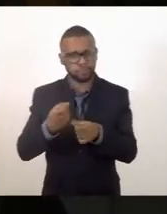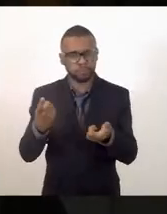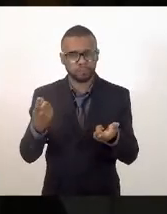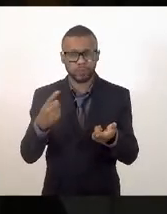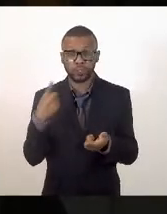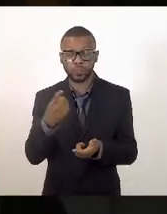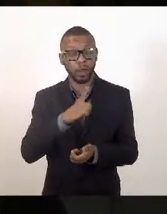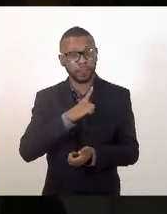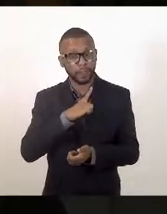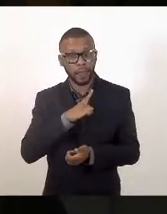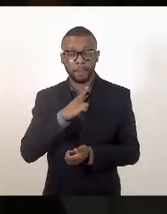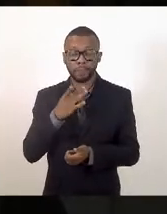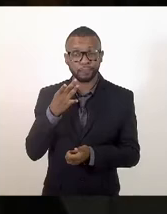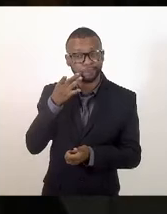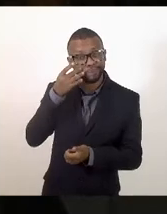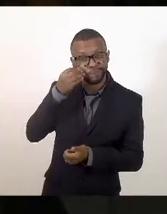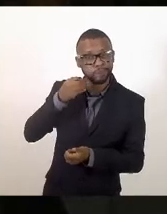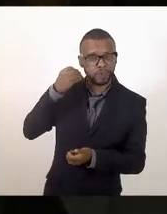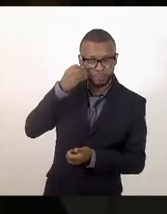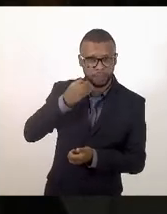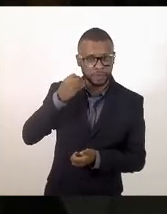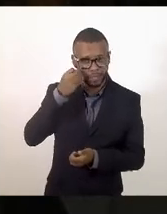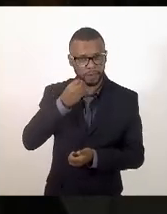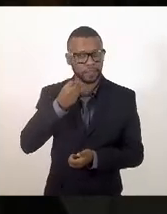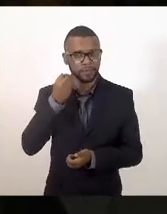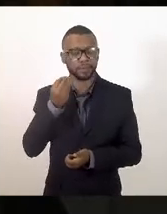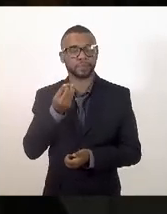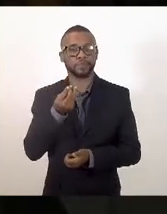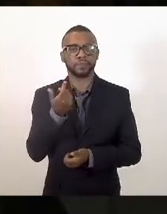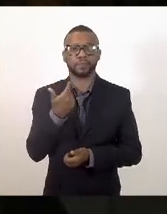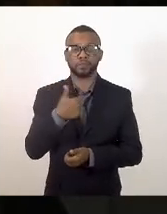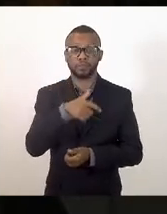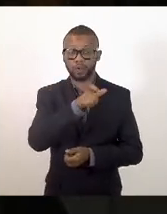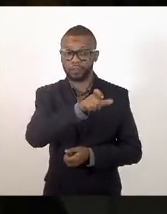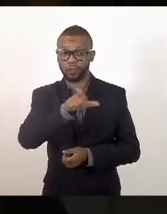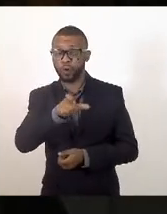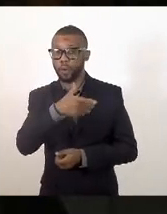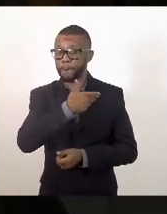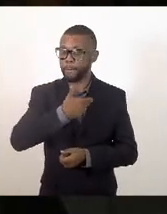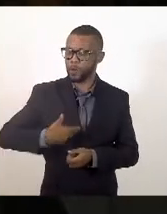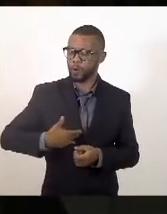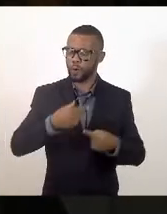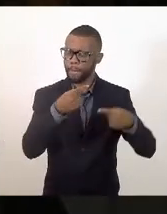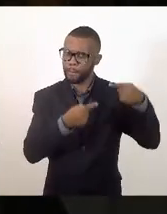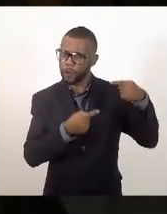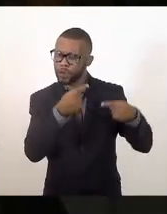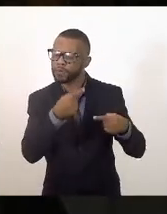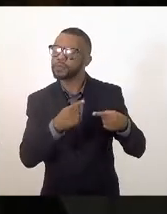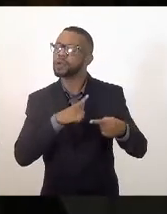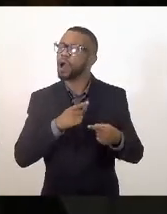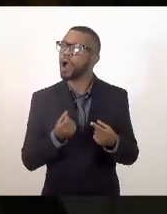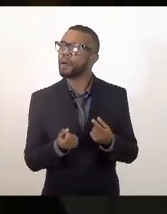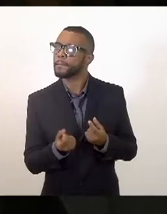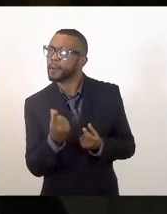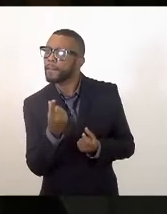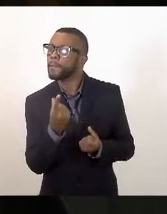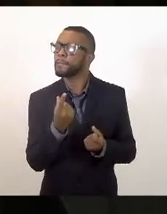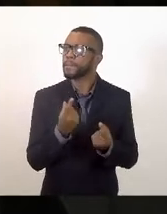nós temos vivido. Quando os homens públicos, com as exceções de